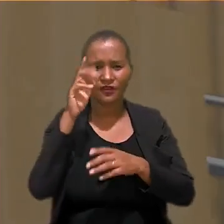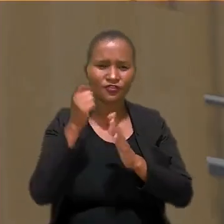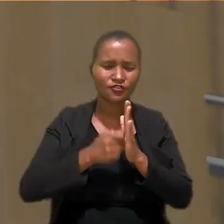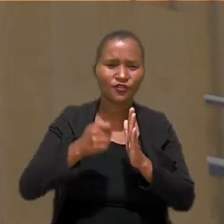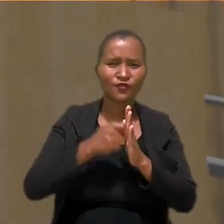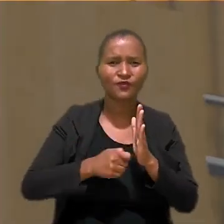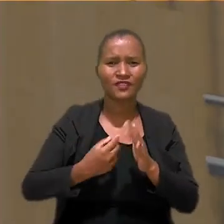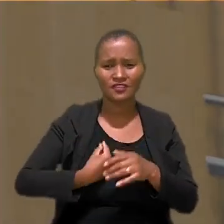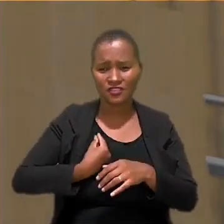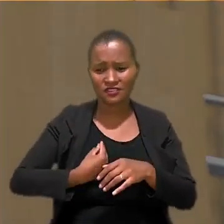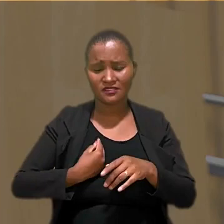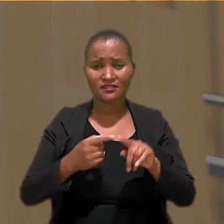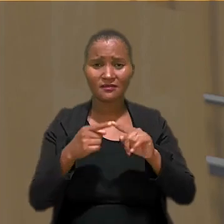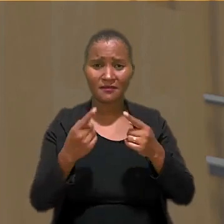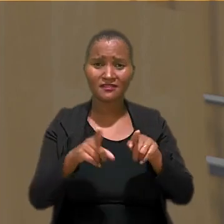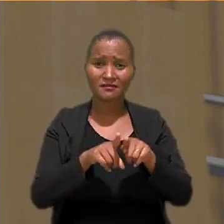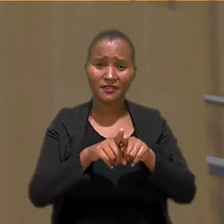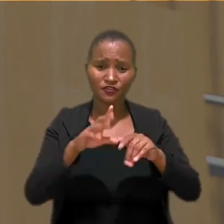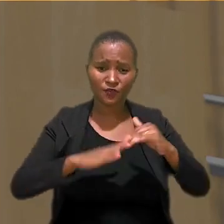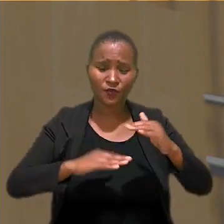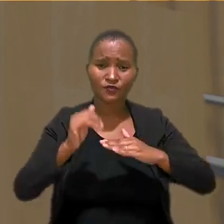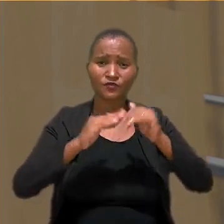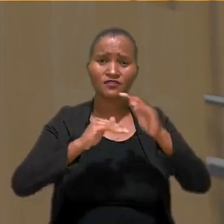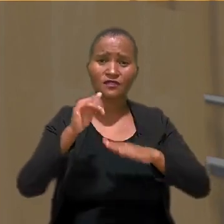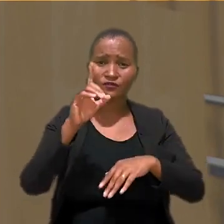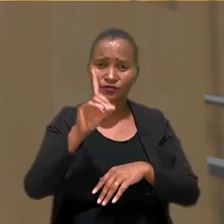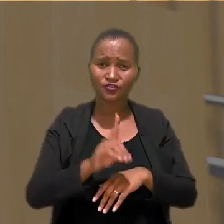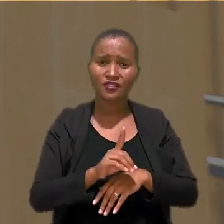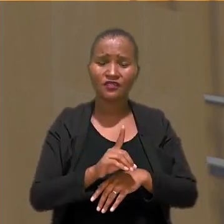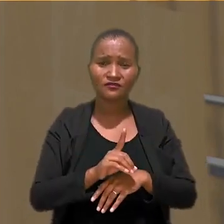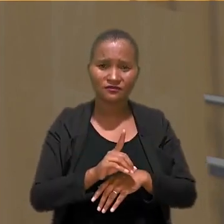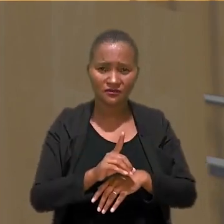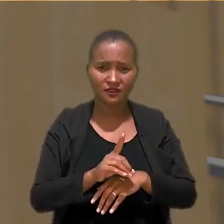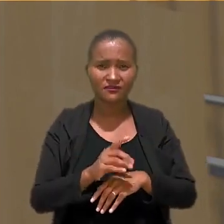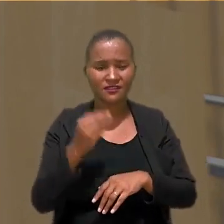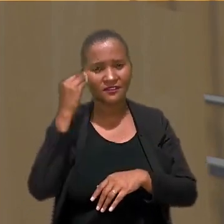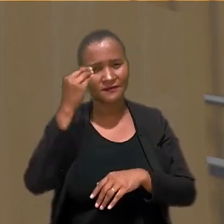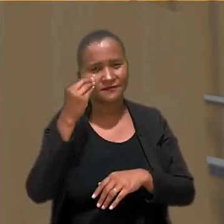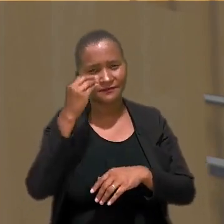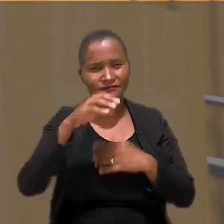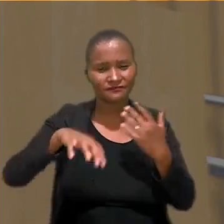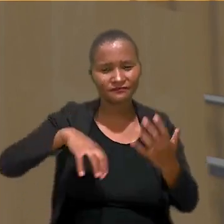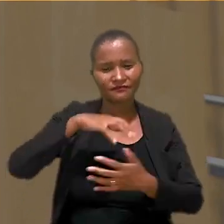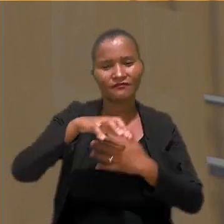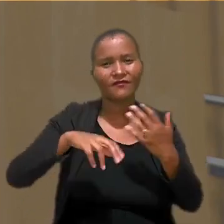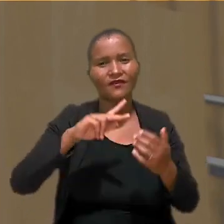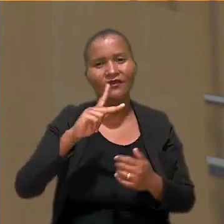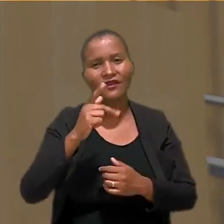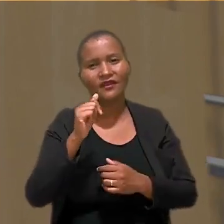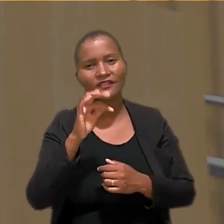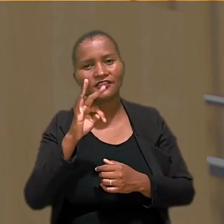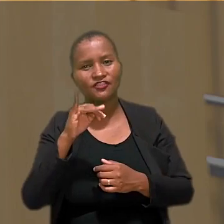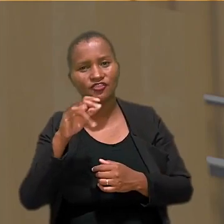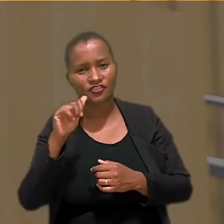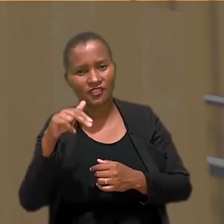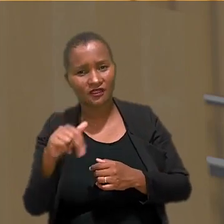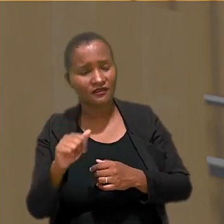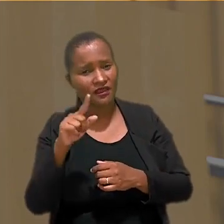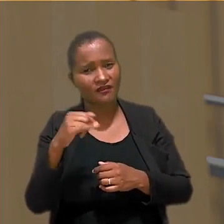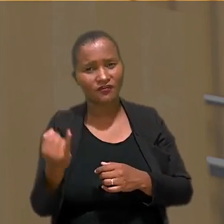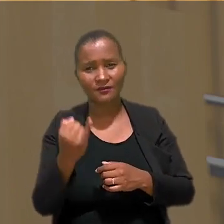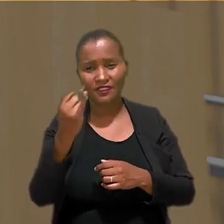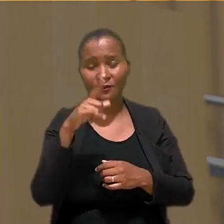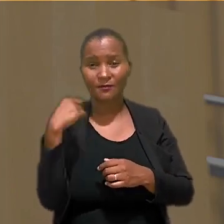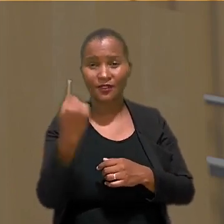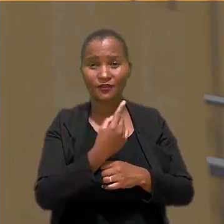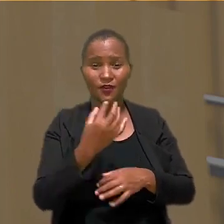de luta, essa história de resistência, mas também de construção do direito, a partir da experiência da Revolução Haitiana, é fundamental para a gente